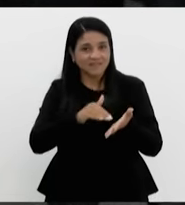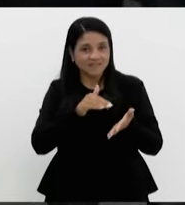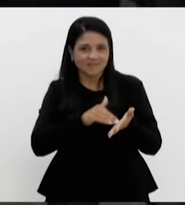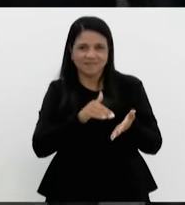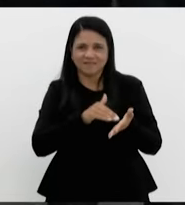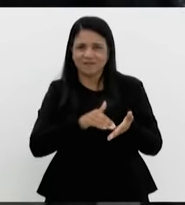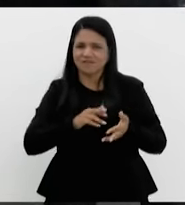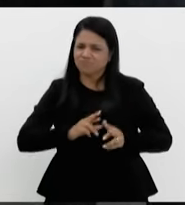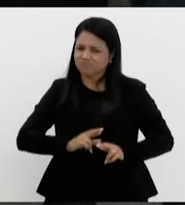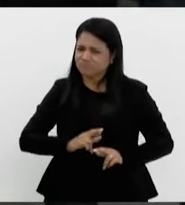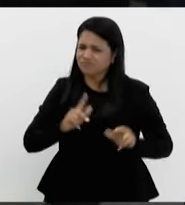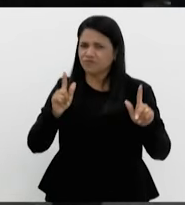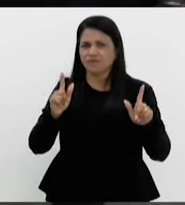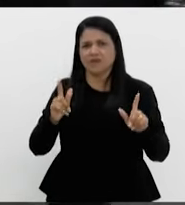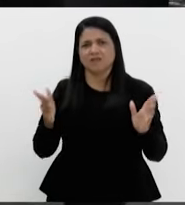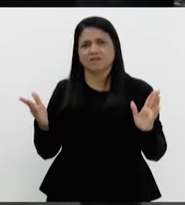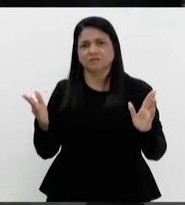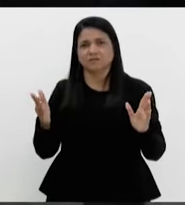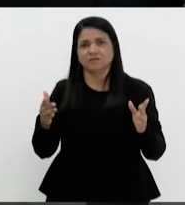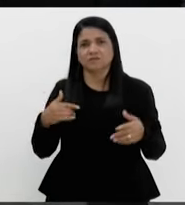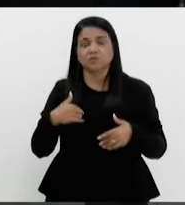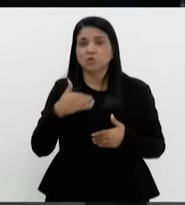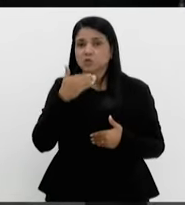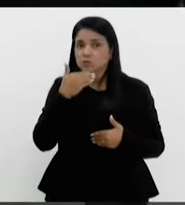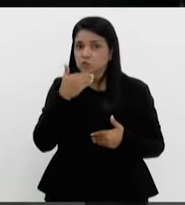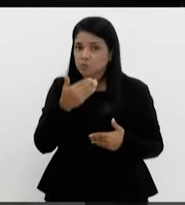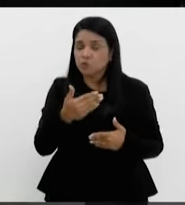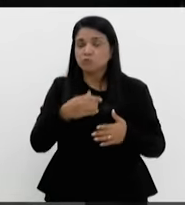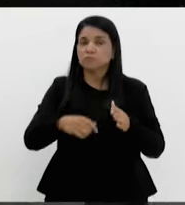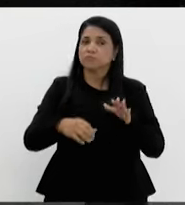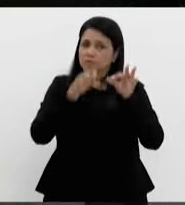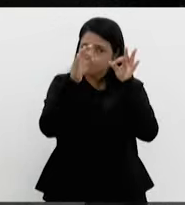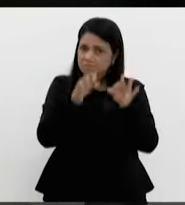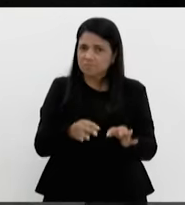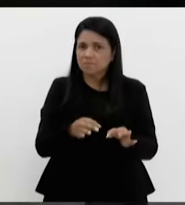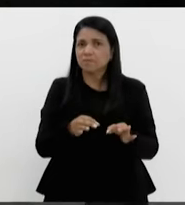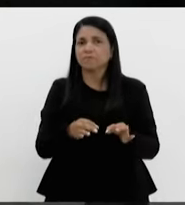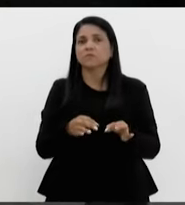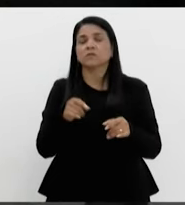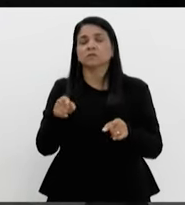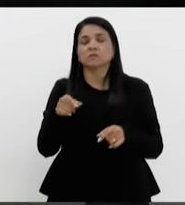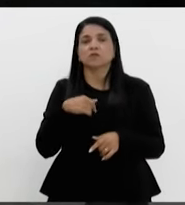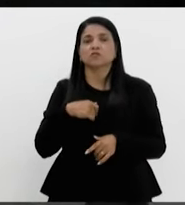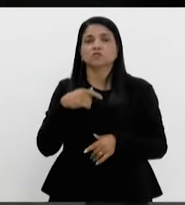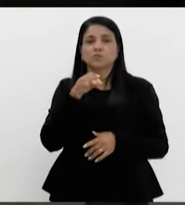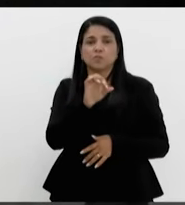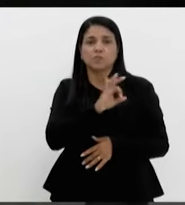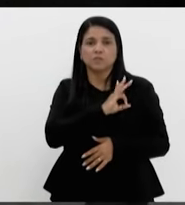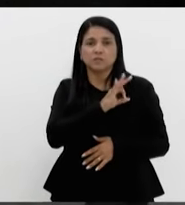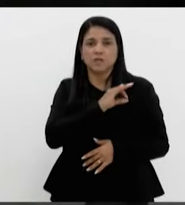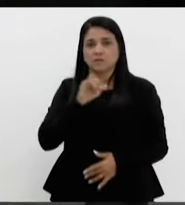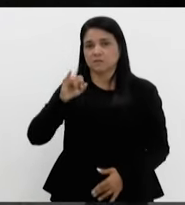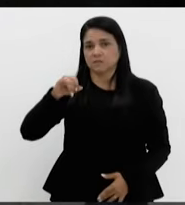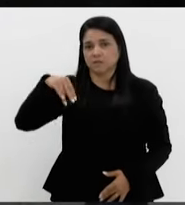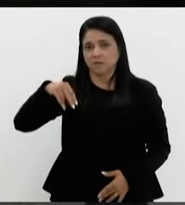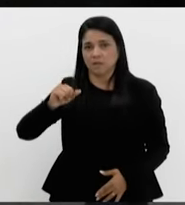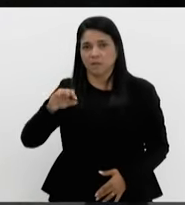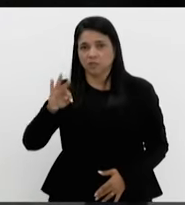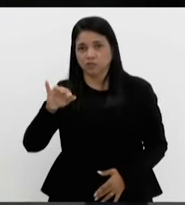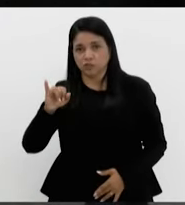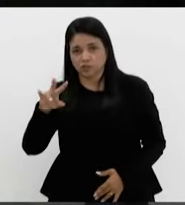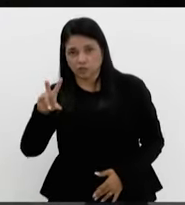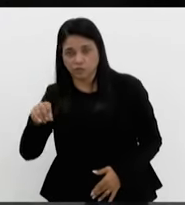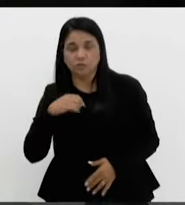Penitenciária. Portanto, os pleitos são absolutamente legítimos no que diz respeito aos inativos, no que diz respeito à questão